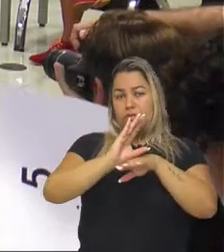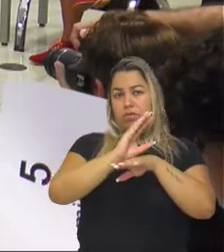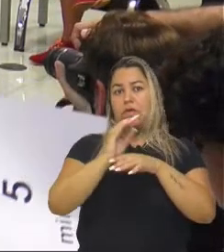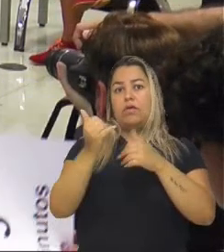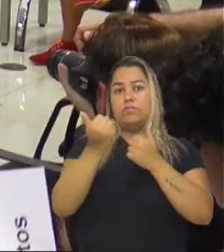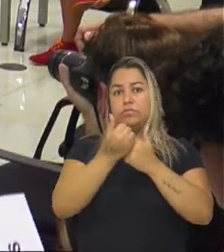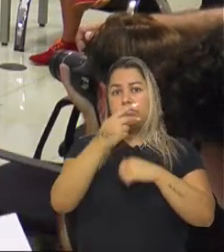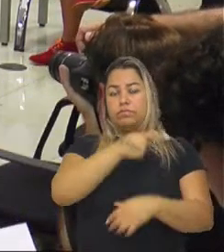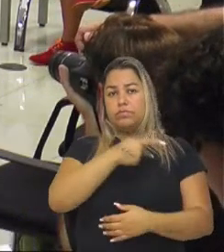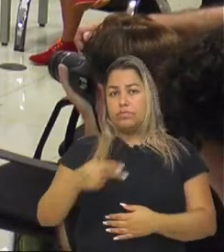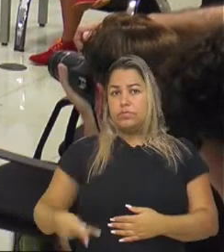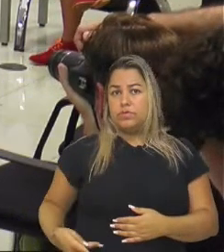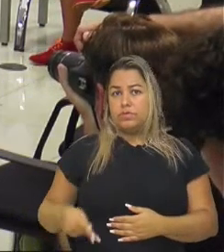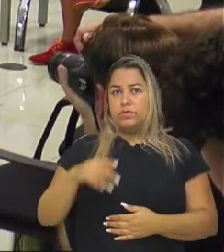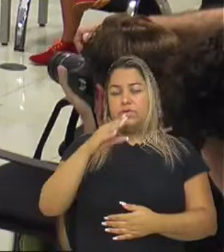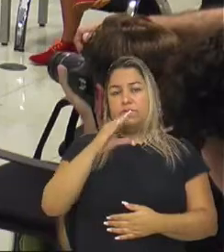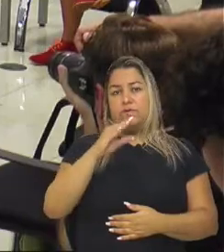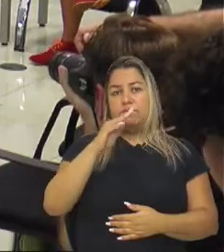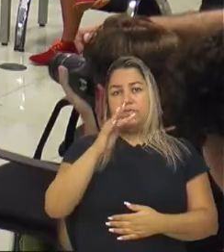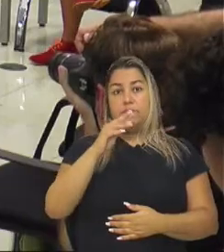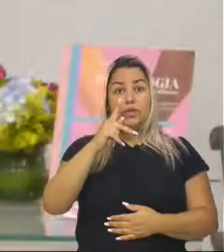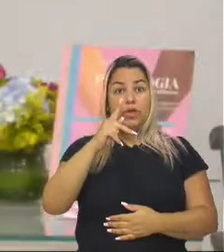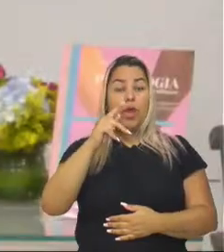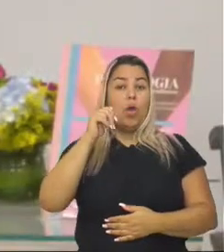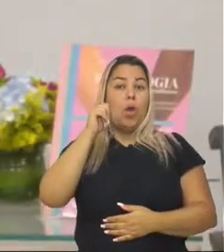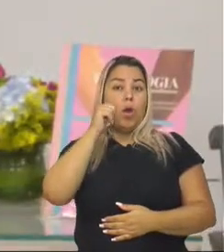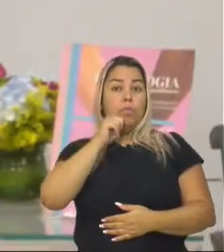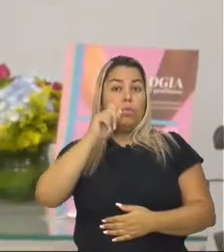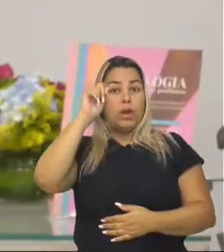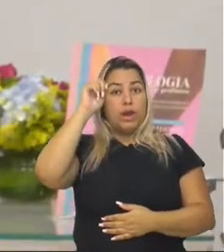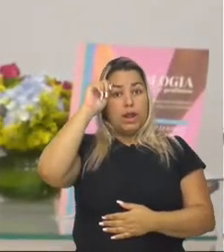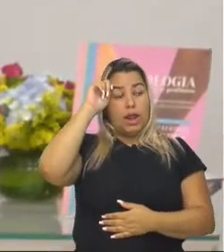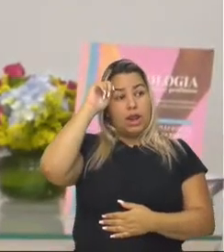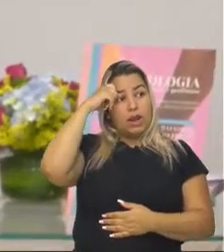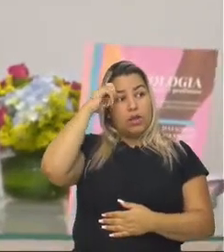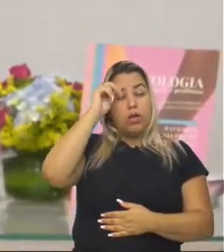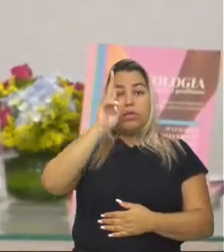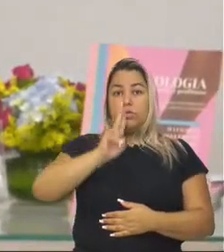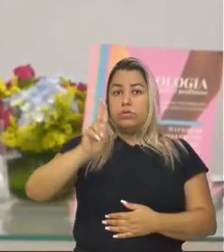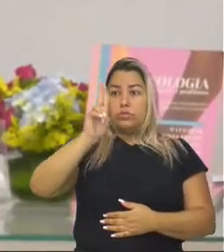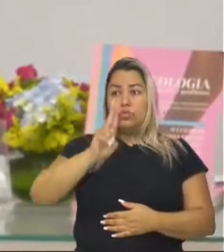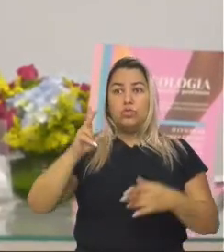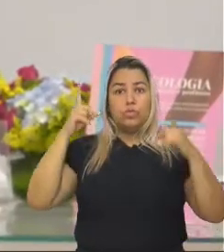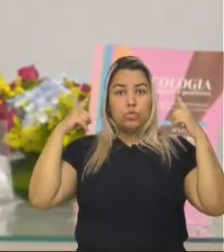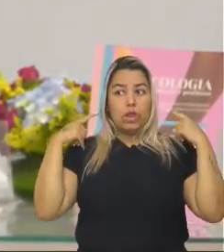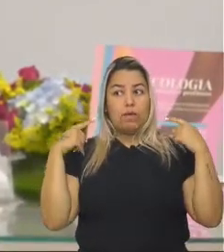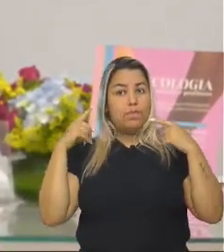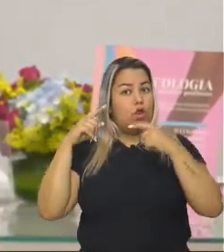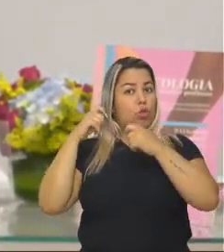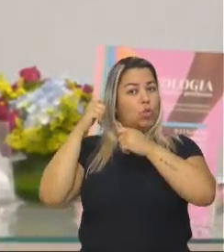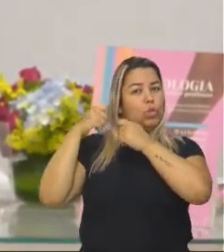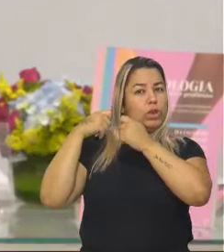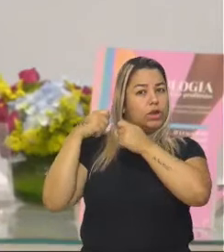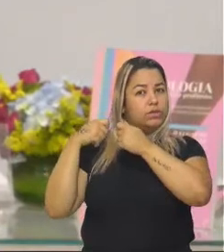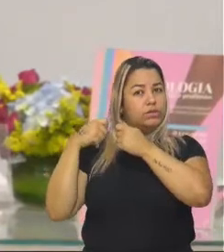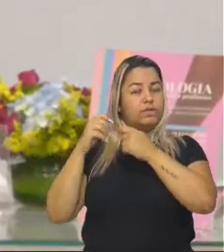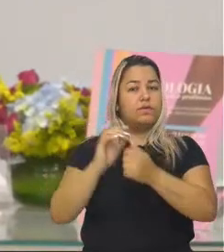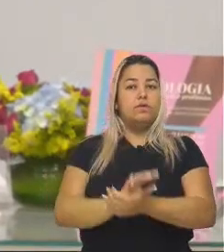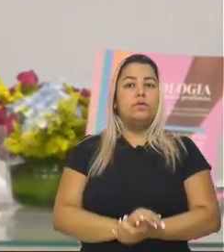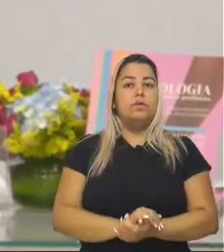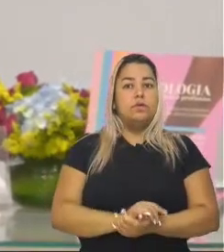vice-presidenta do CFP, sou uma mulher negra, hoje estou usando meus cabelos trançados, e aí tem